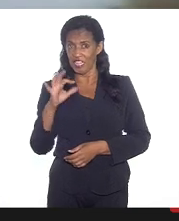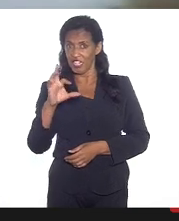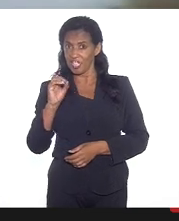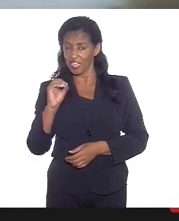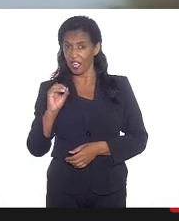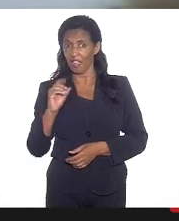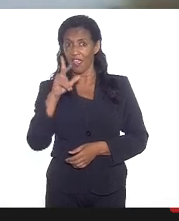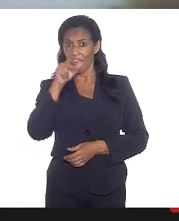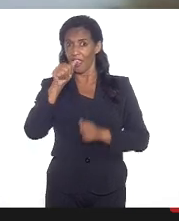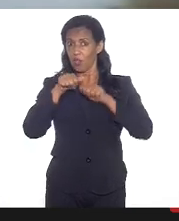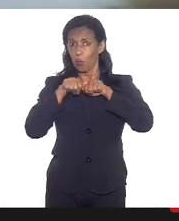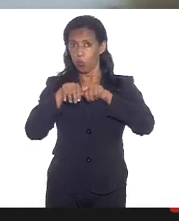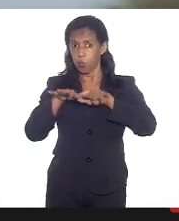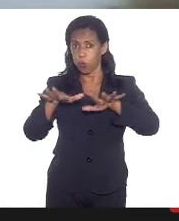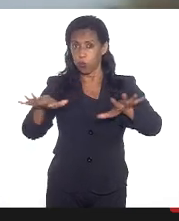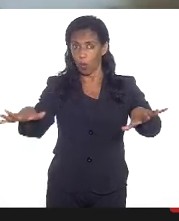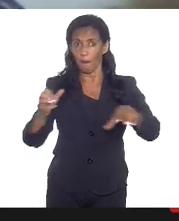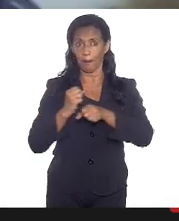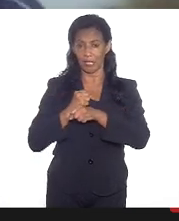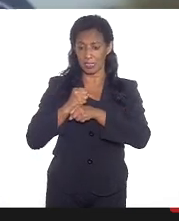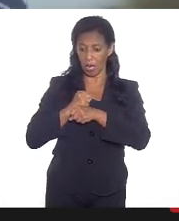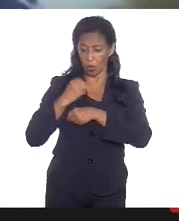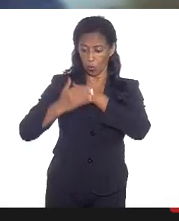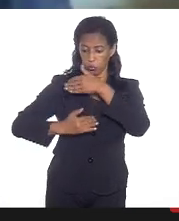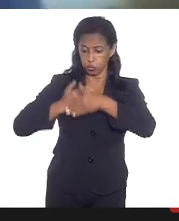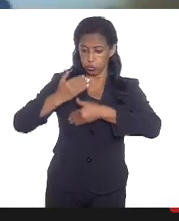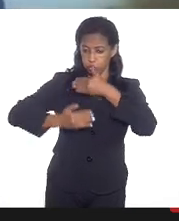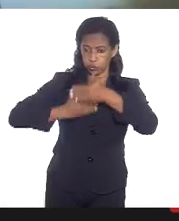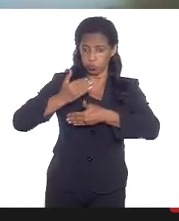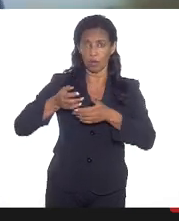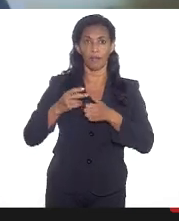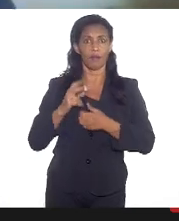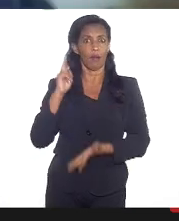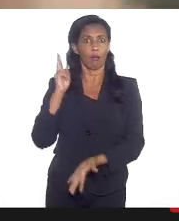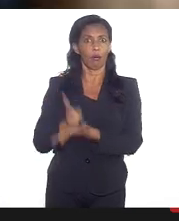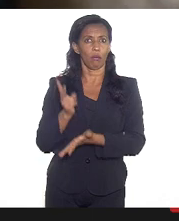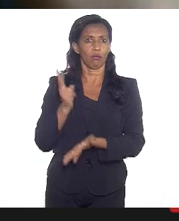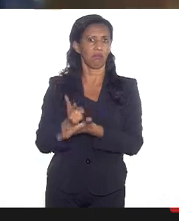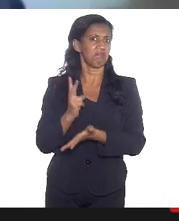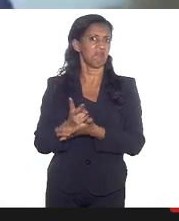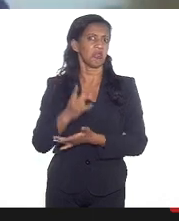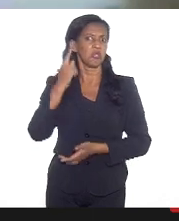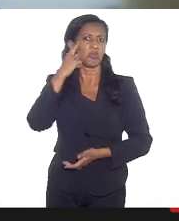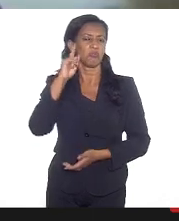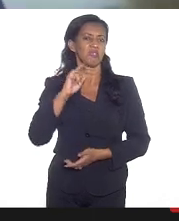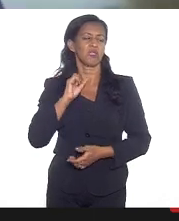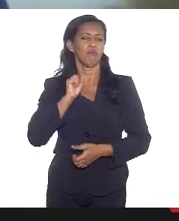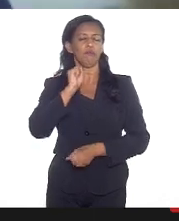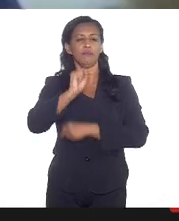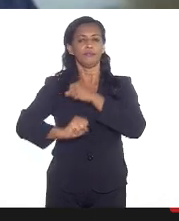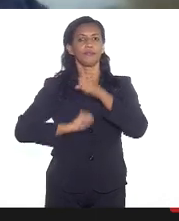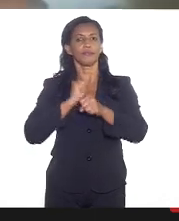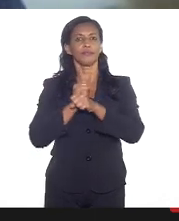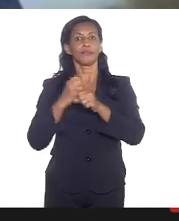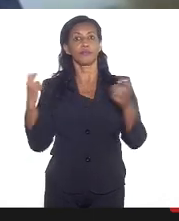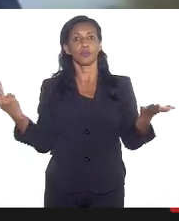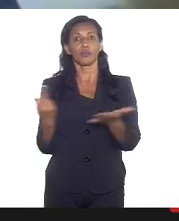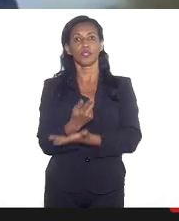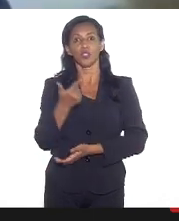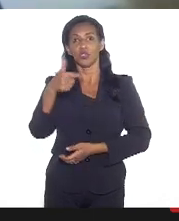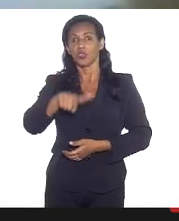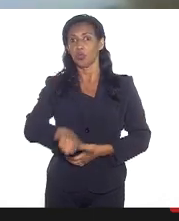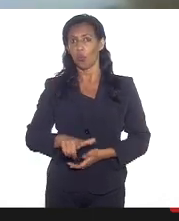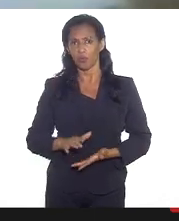Vai passando ano a ano, elas continuam. Só não sabe quem no ano que vem vai ter outra crise hídrica, quem não quer,